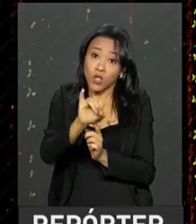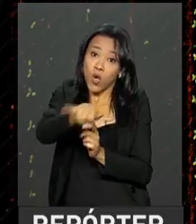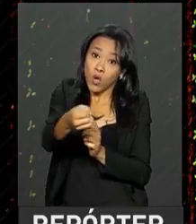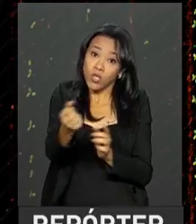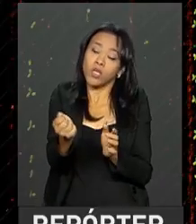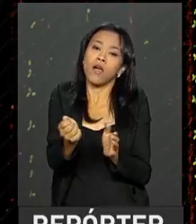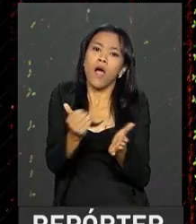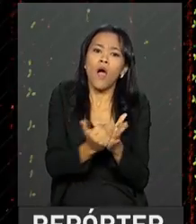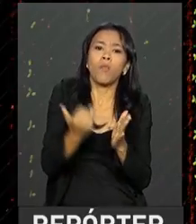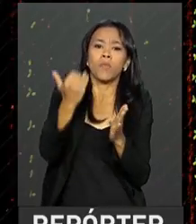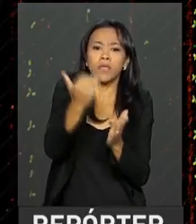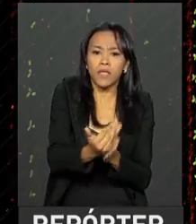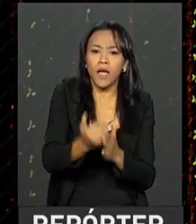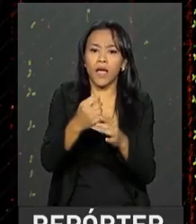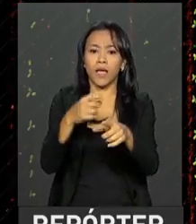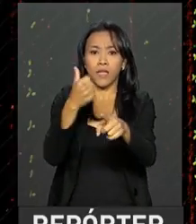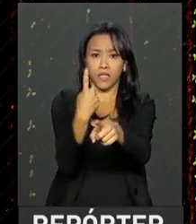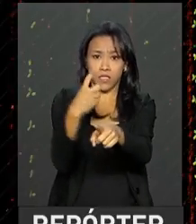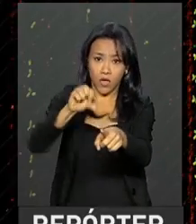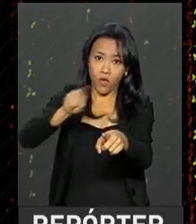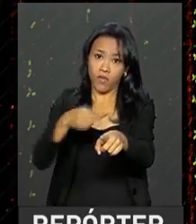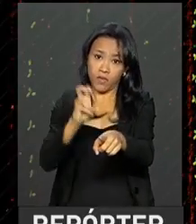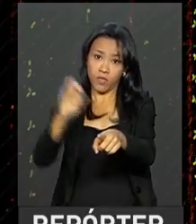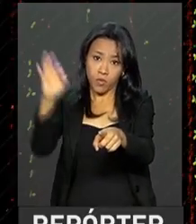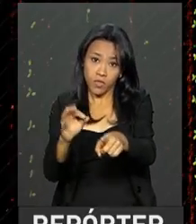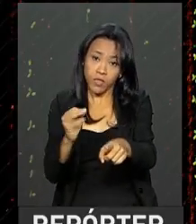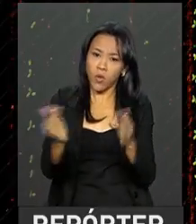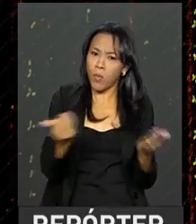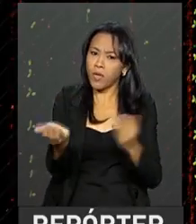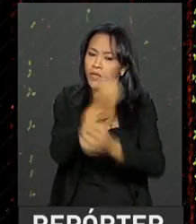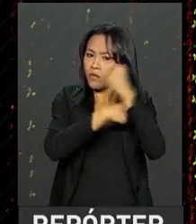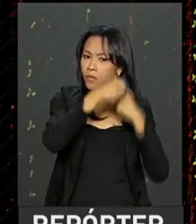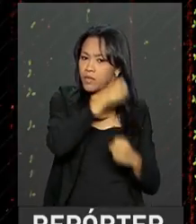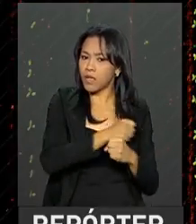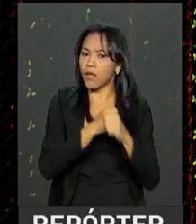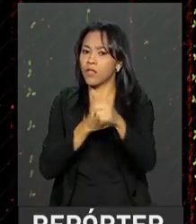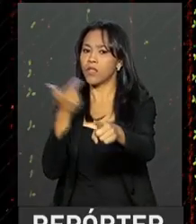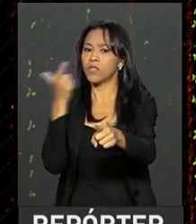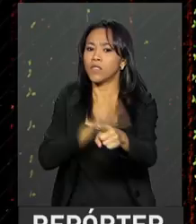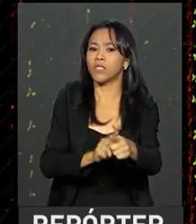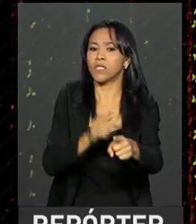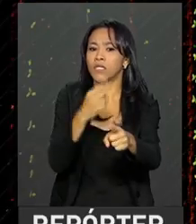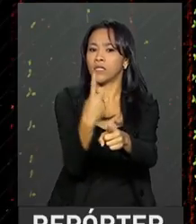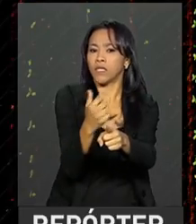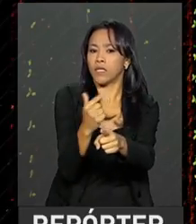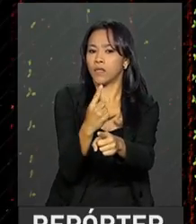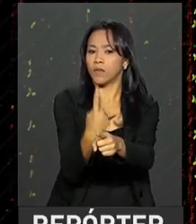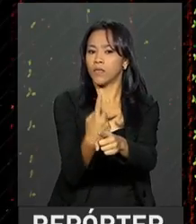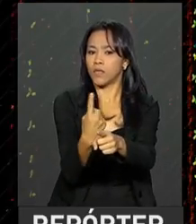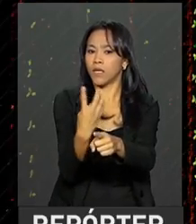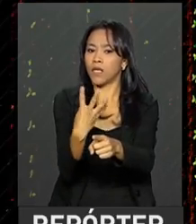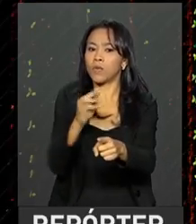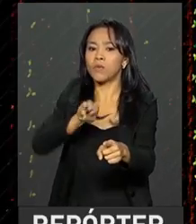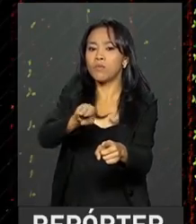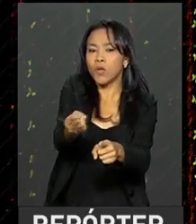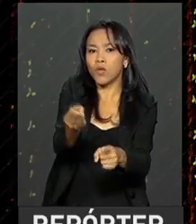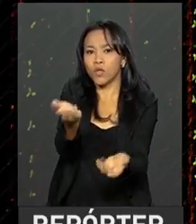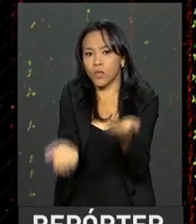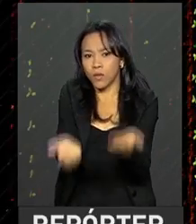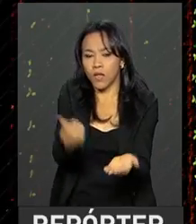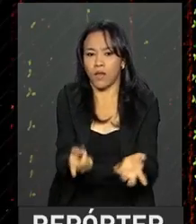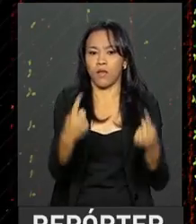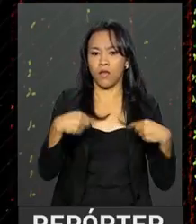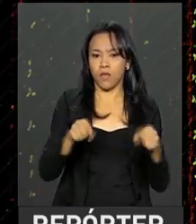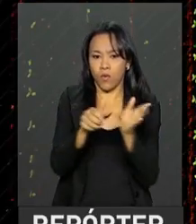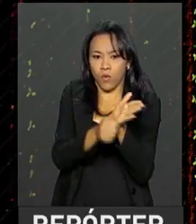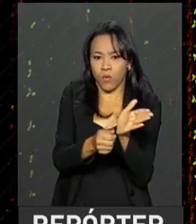6 por cento em comparação à safra passada e chegar a 114 milhões de toneladas já para o milho a expectativa é